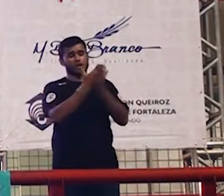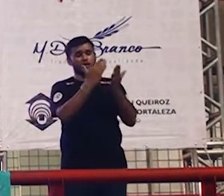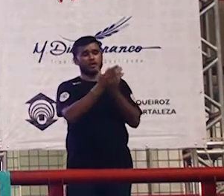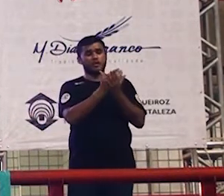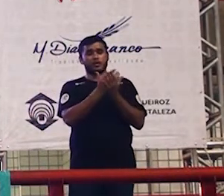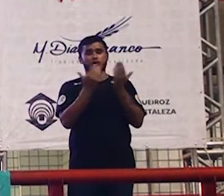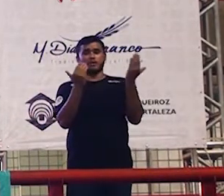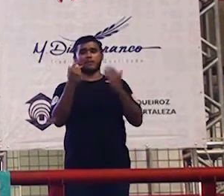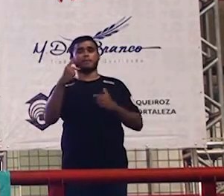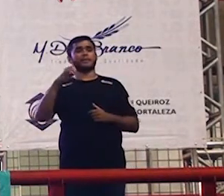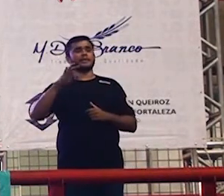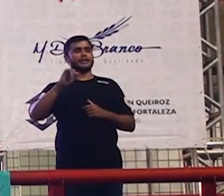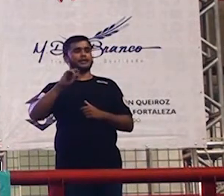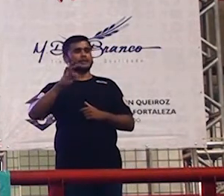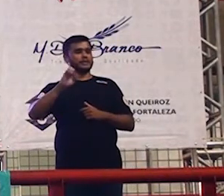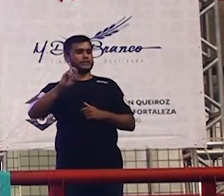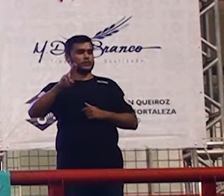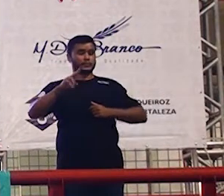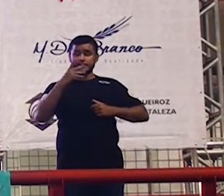e o Pentateuco. Dá para perceber a ironia?